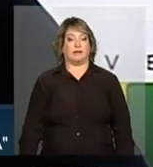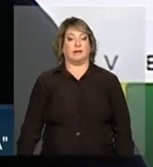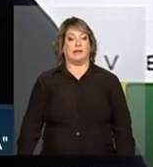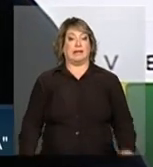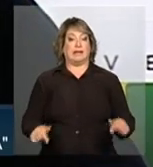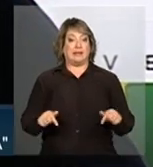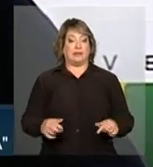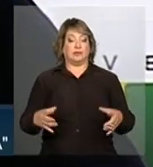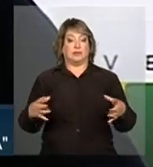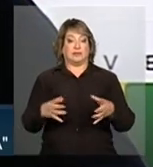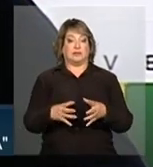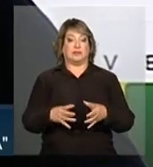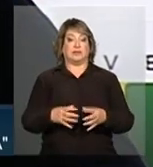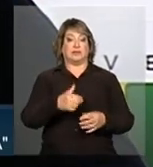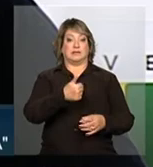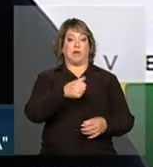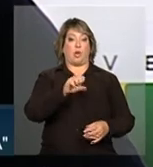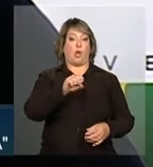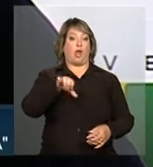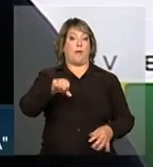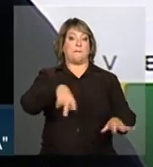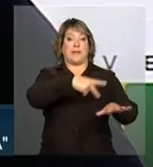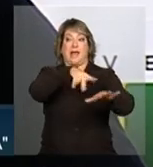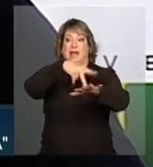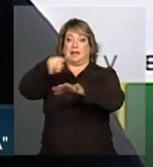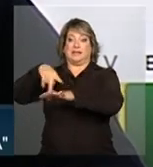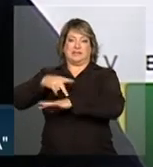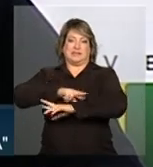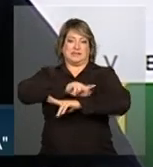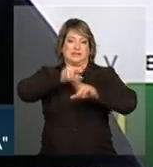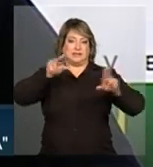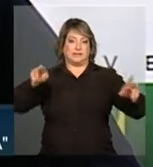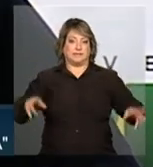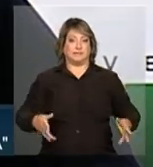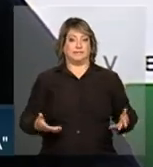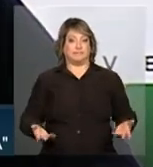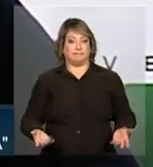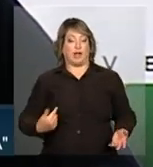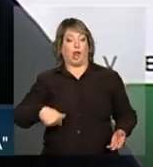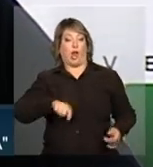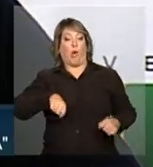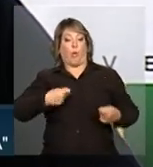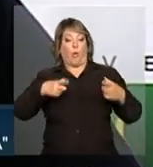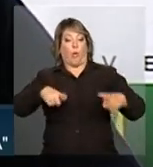entre 189 países. Ou seja, nós temos